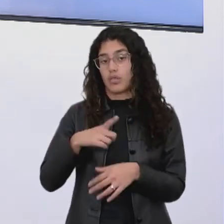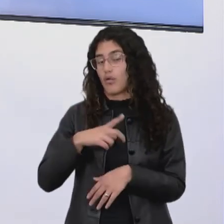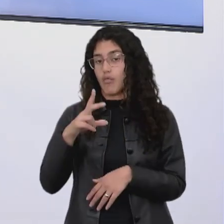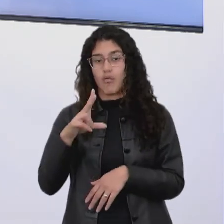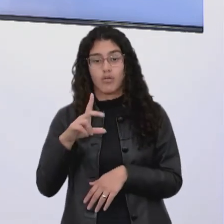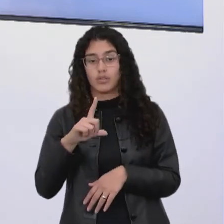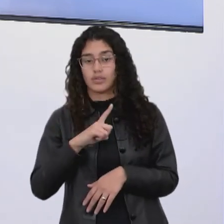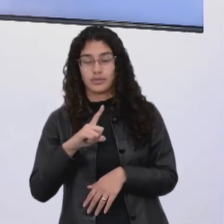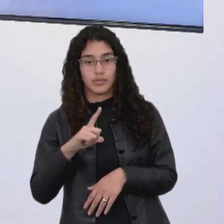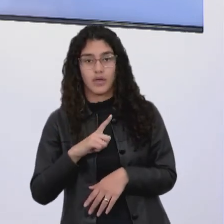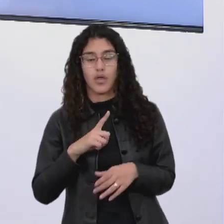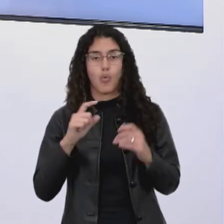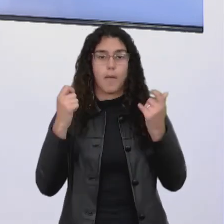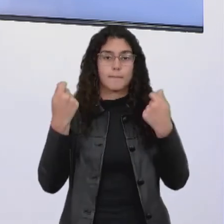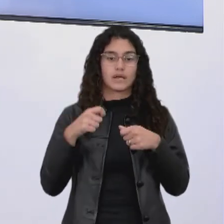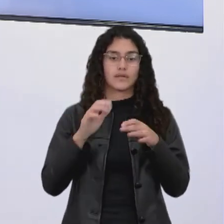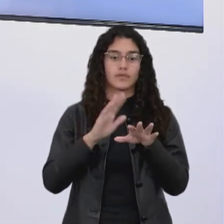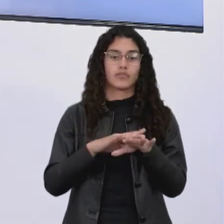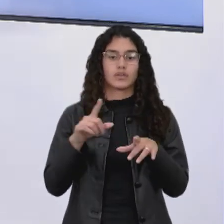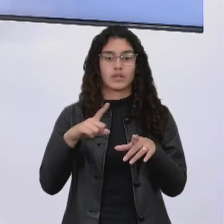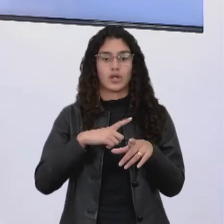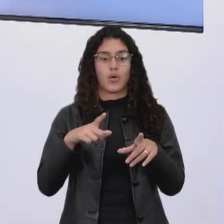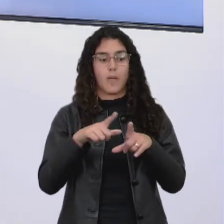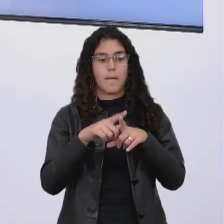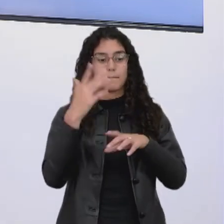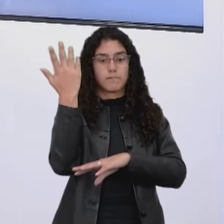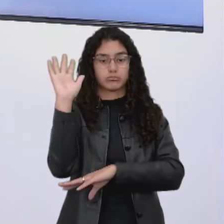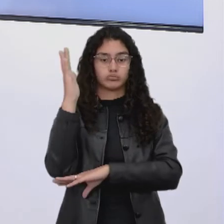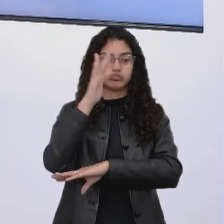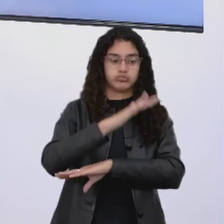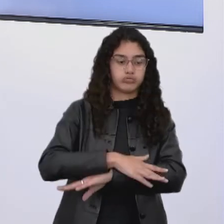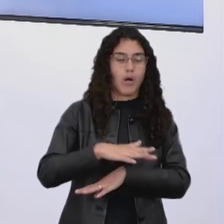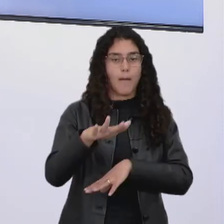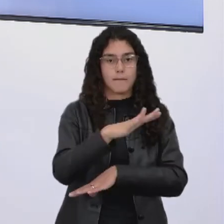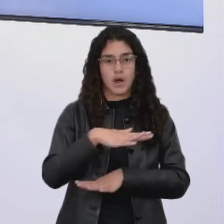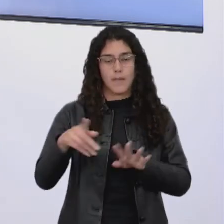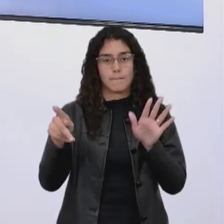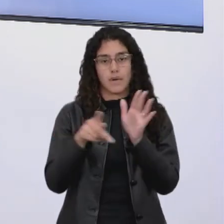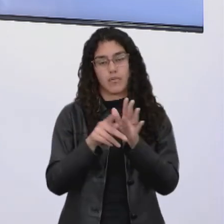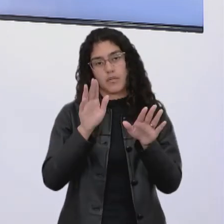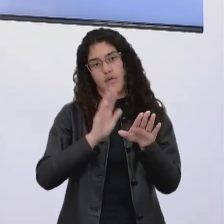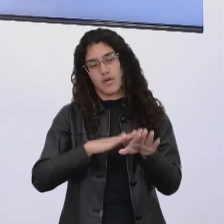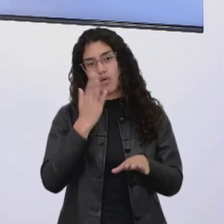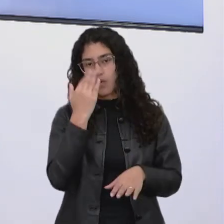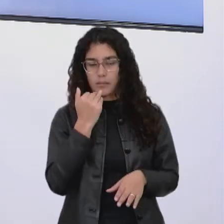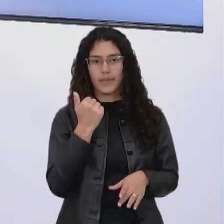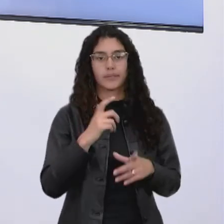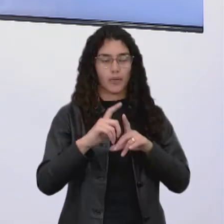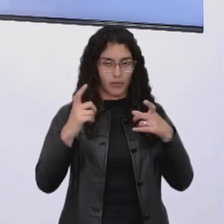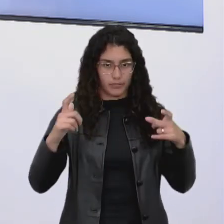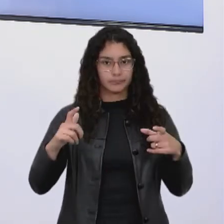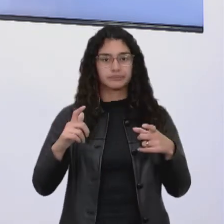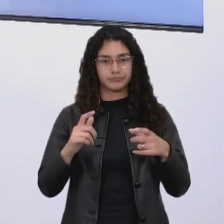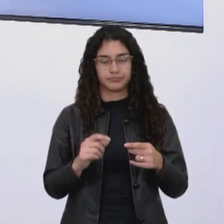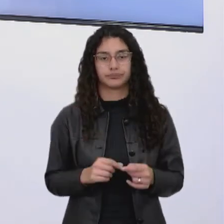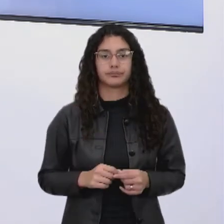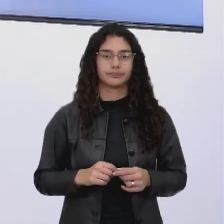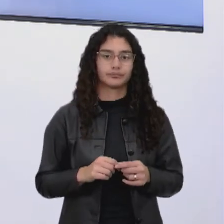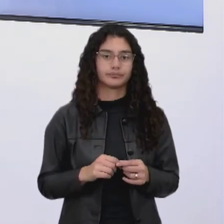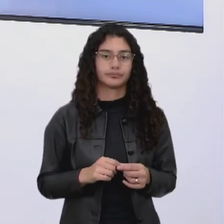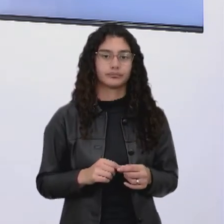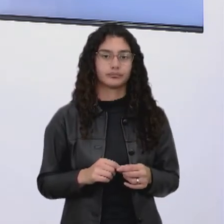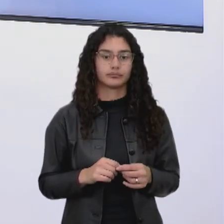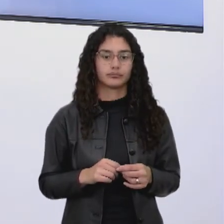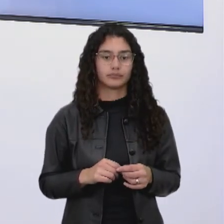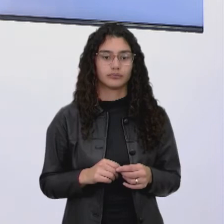ter essa necessidade de você ter um desmatamento muito grande de uma área para a fabricação em grande quantidade. Tá?